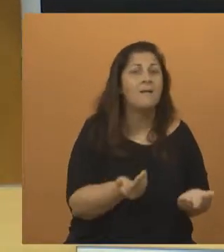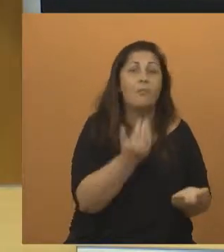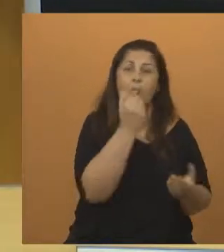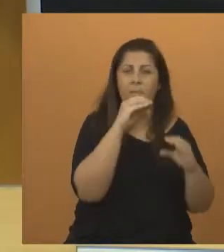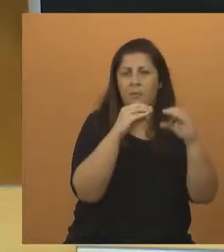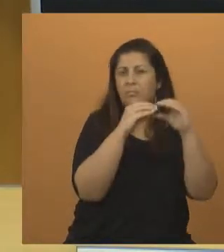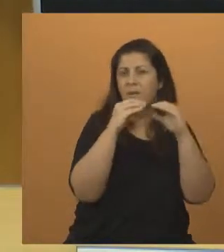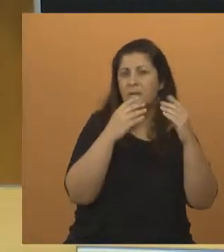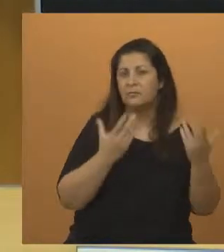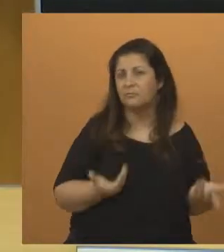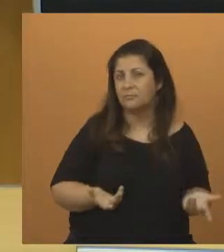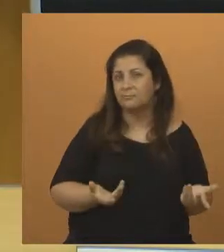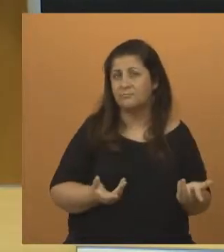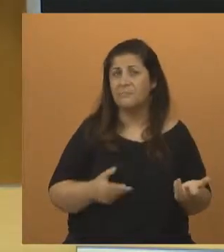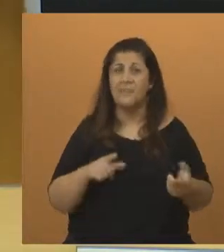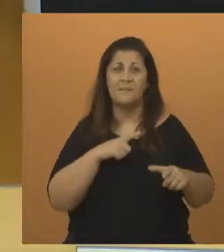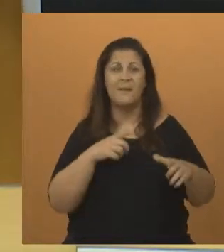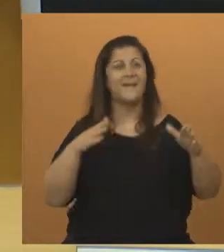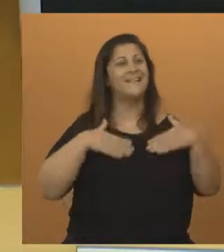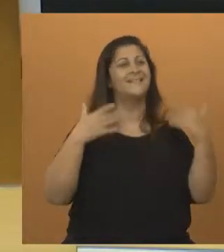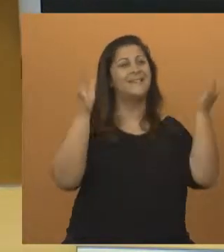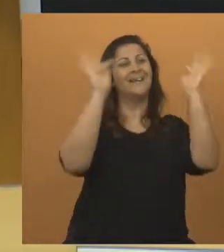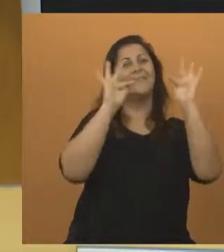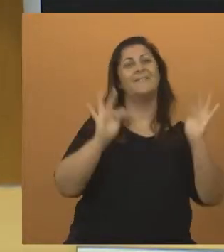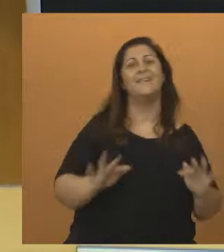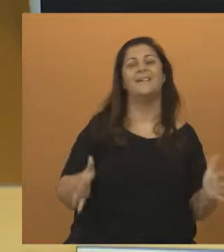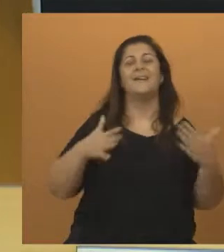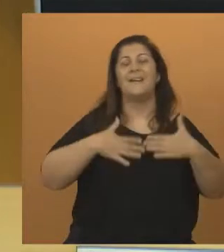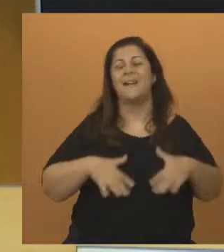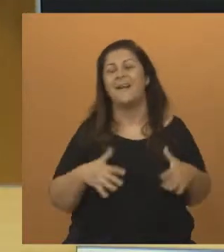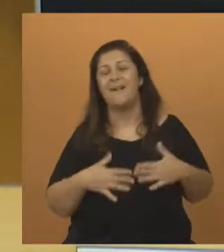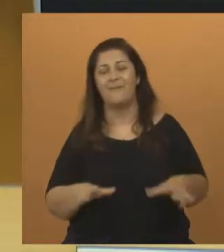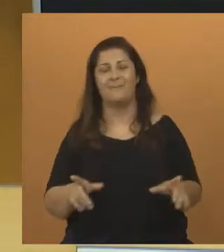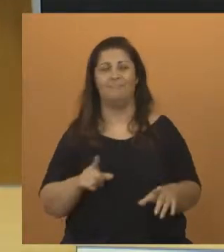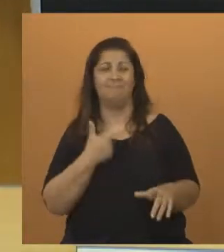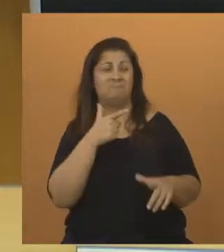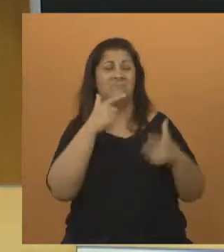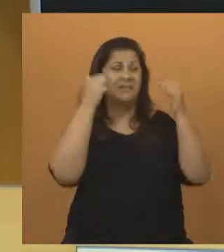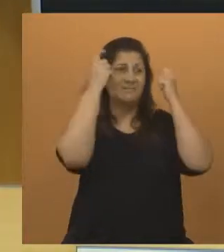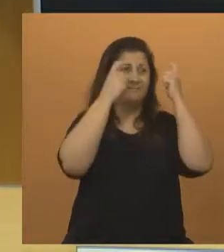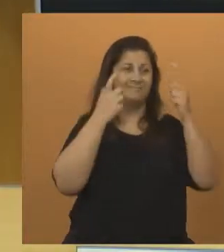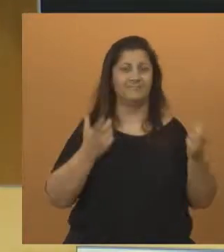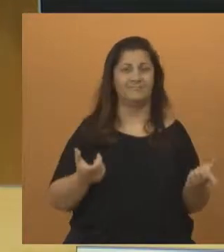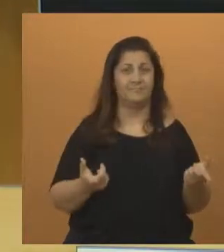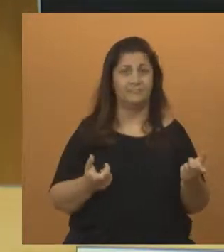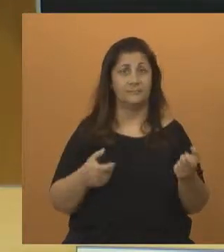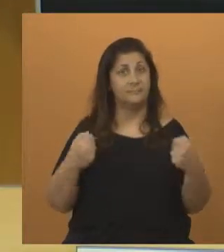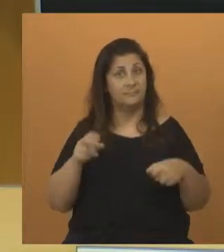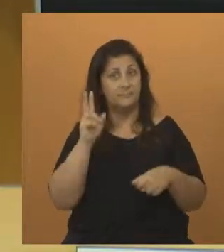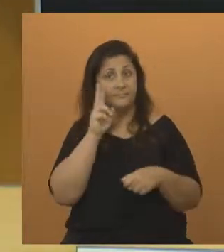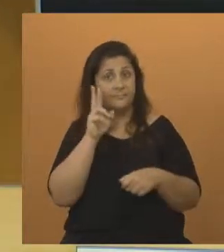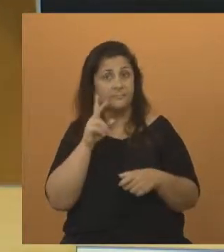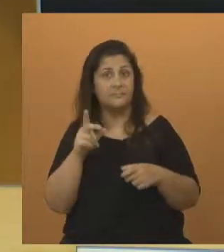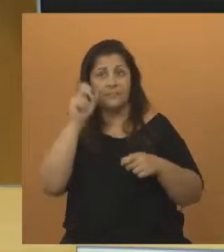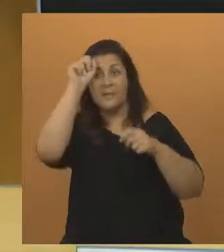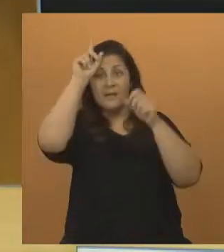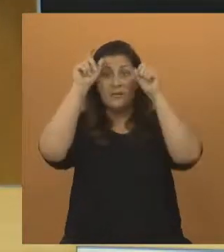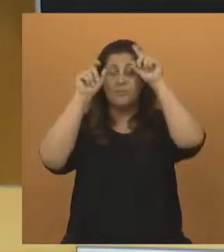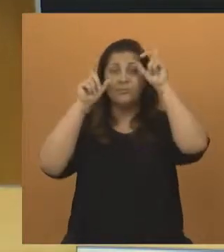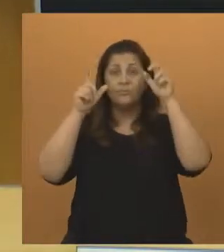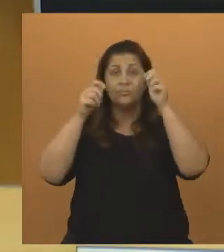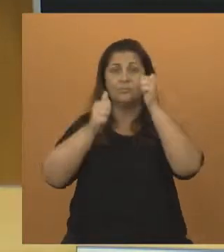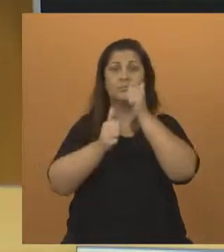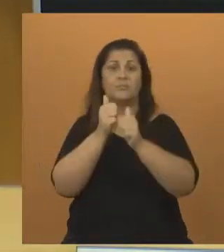coisa e se divertir com mais tranquilidade. E também lembrar do protagonismo que a cultura e o